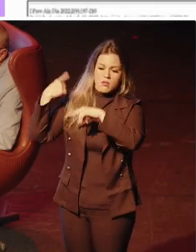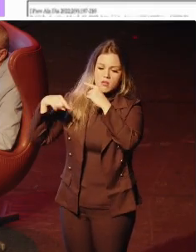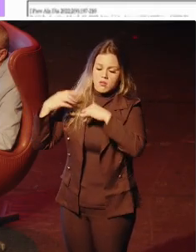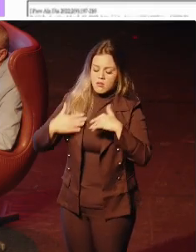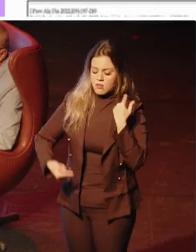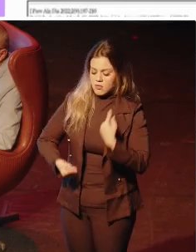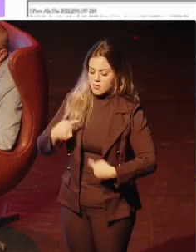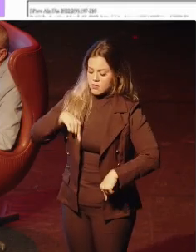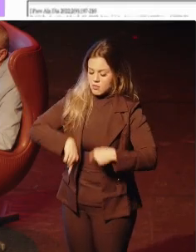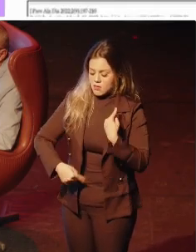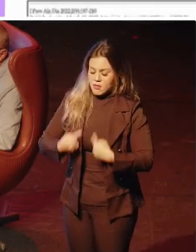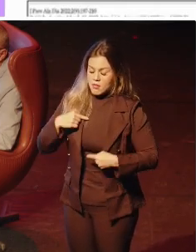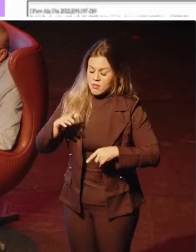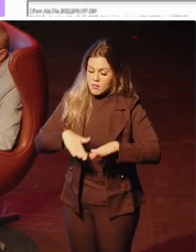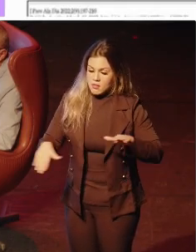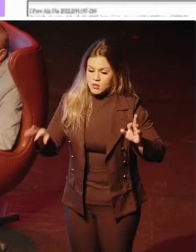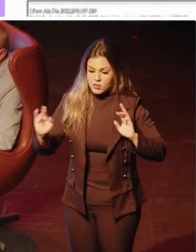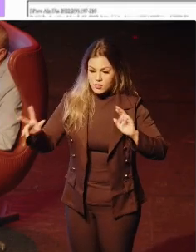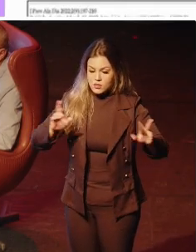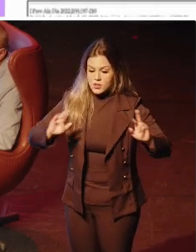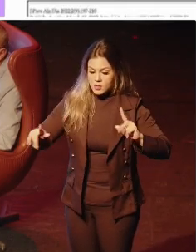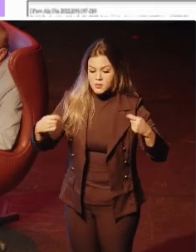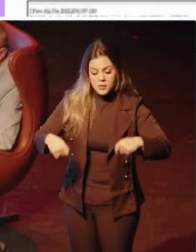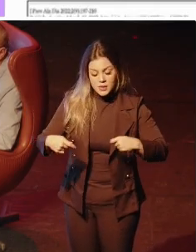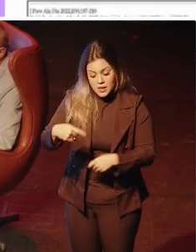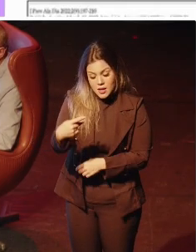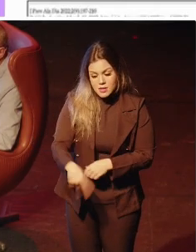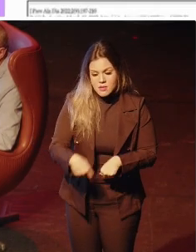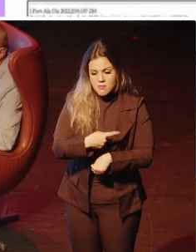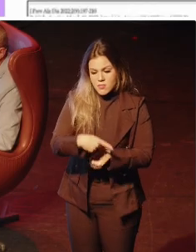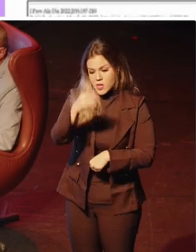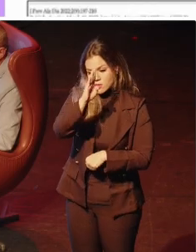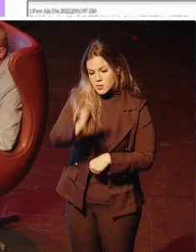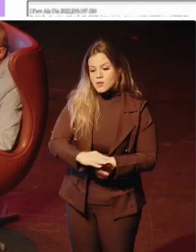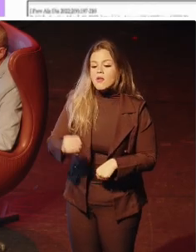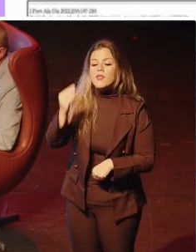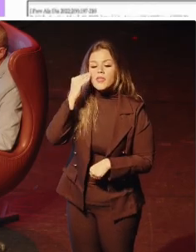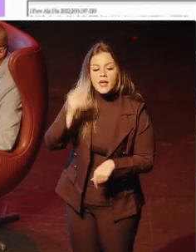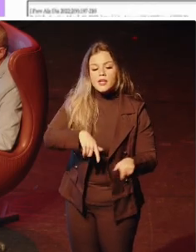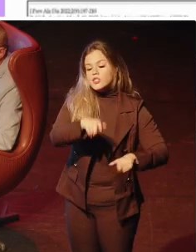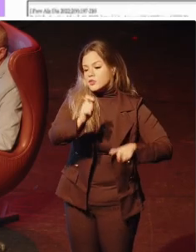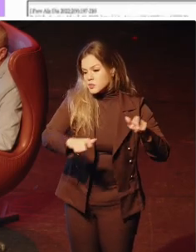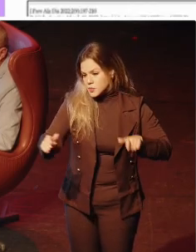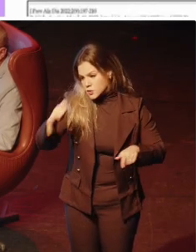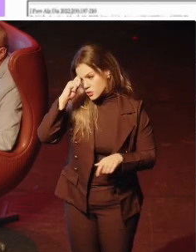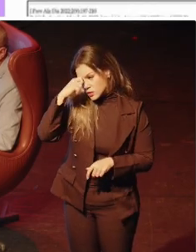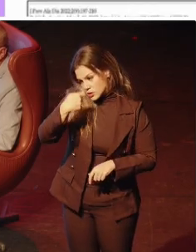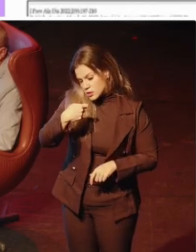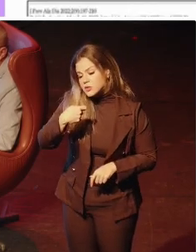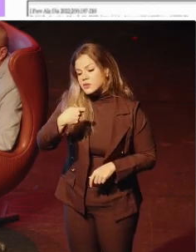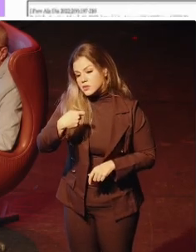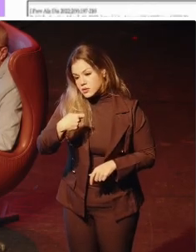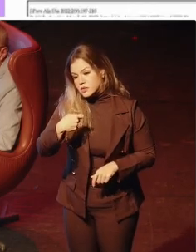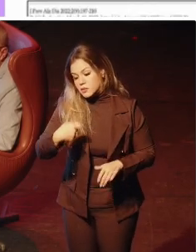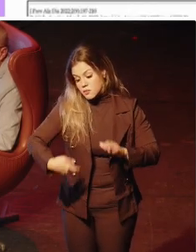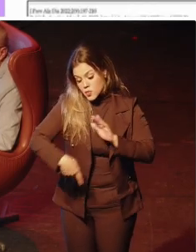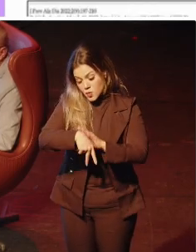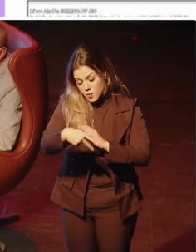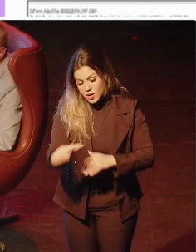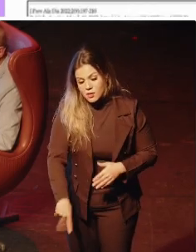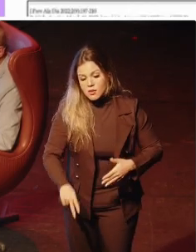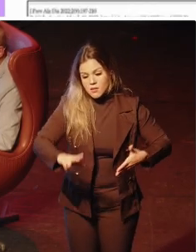gente vai ter que ter dados também aqui para o Brasil, dados da América